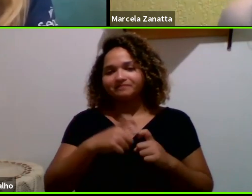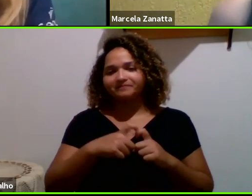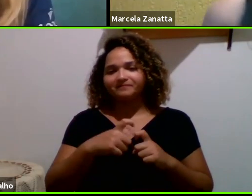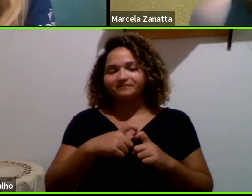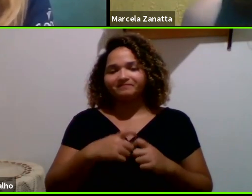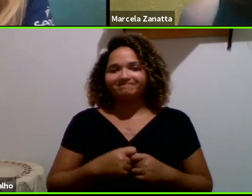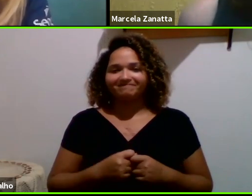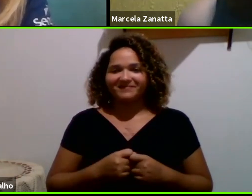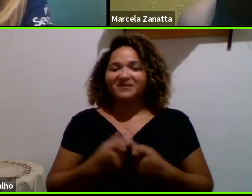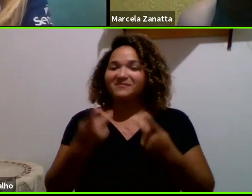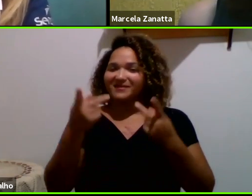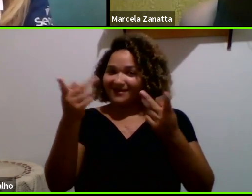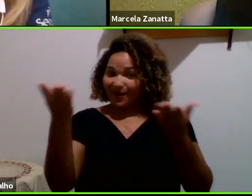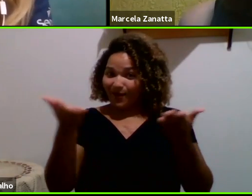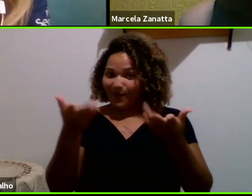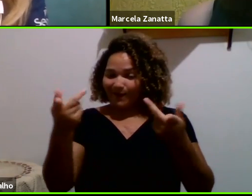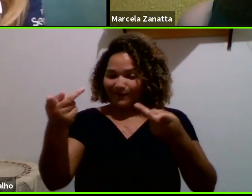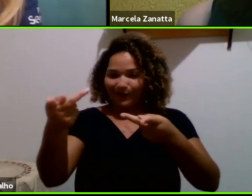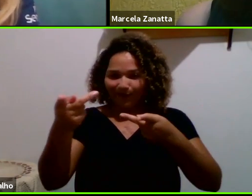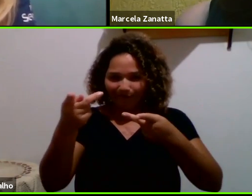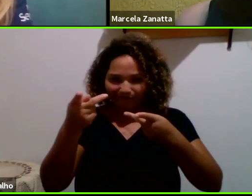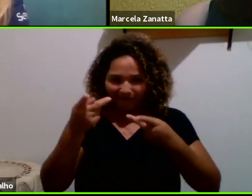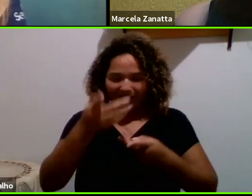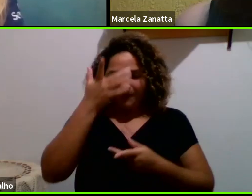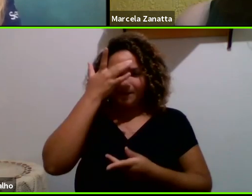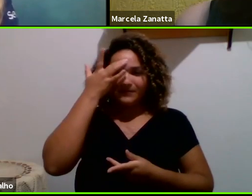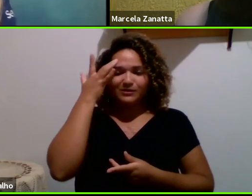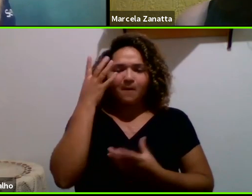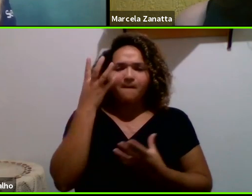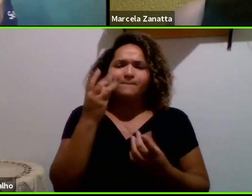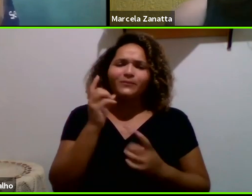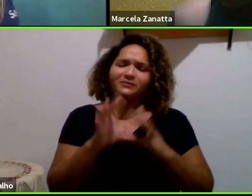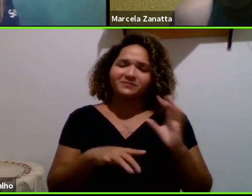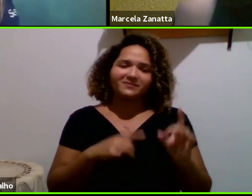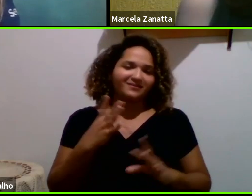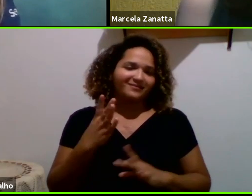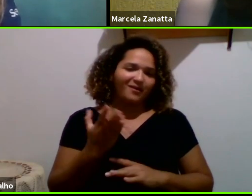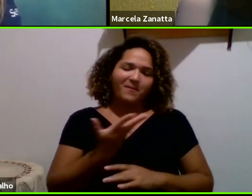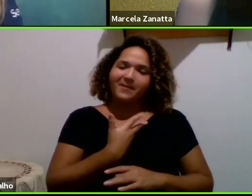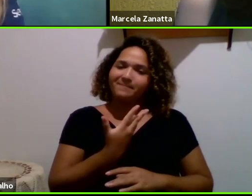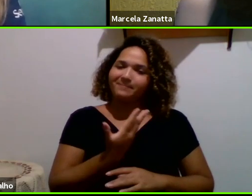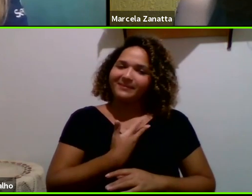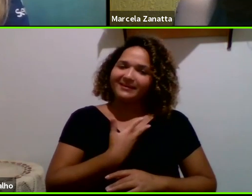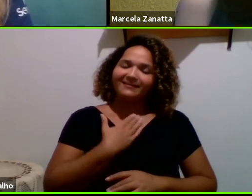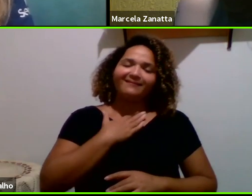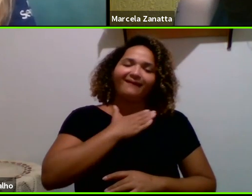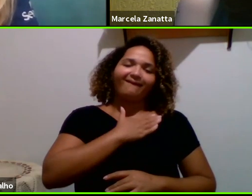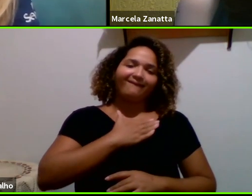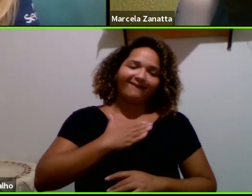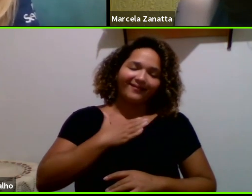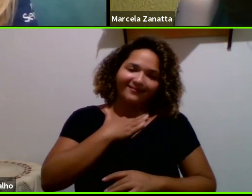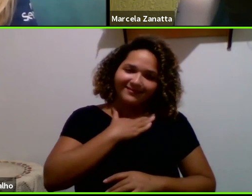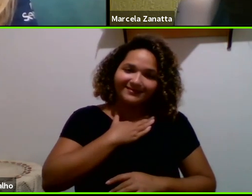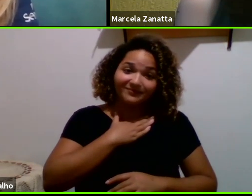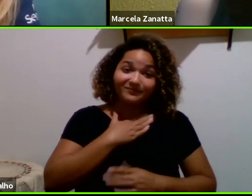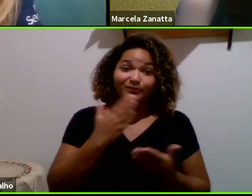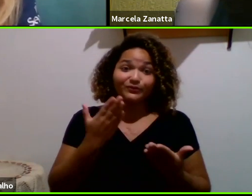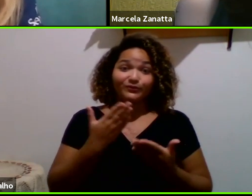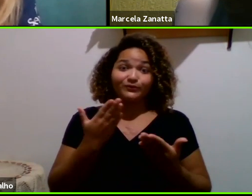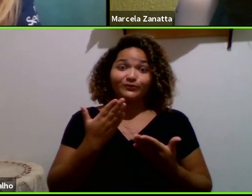que é muito especial, é uma amiga, é uma querida, ela vai debater conosco o